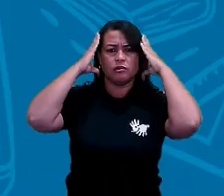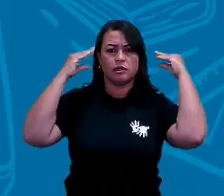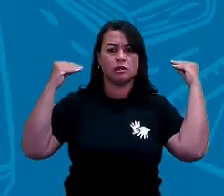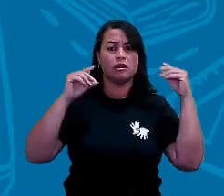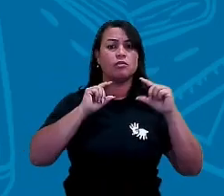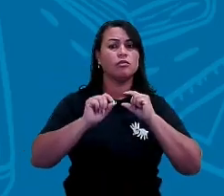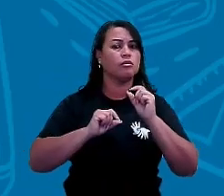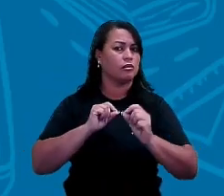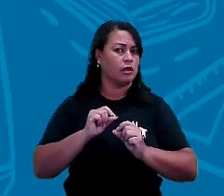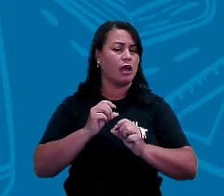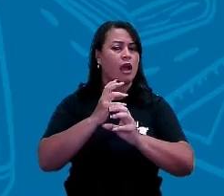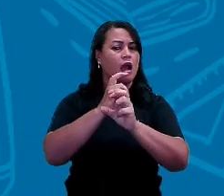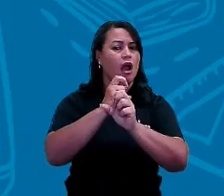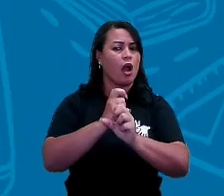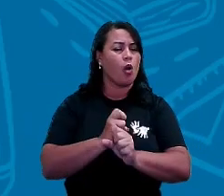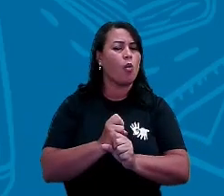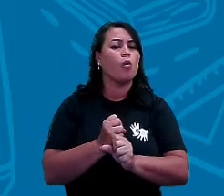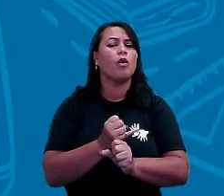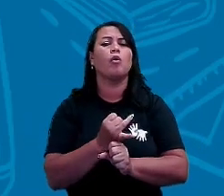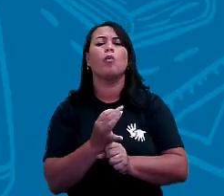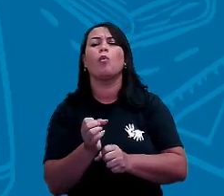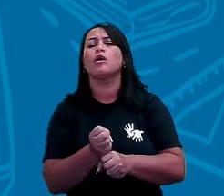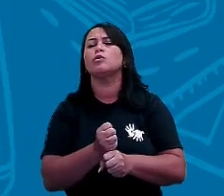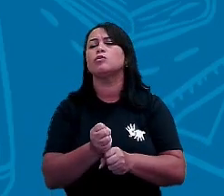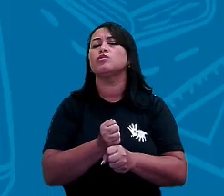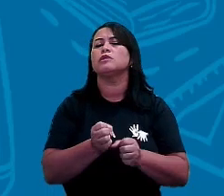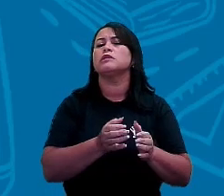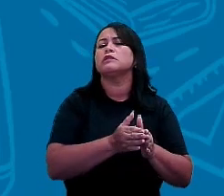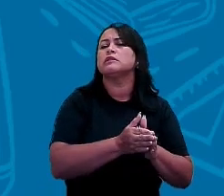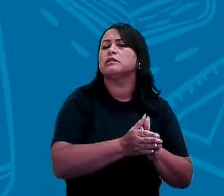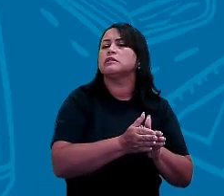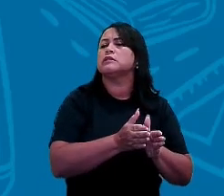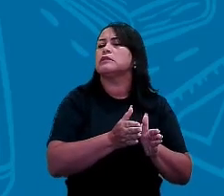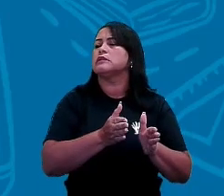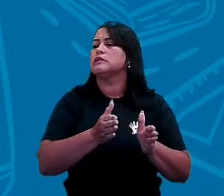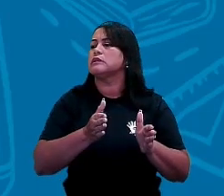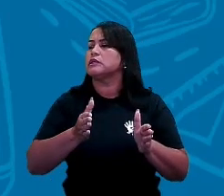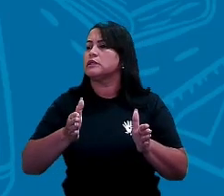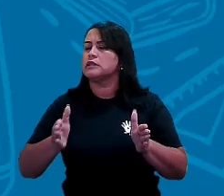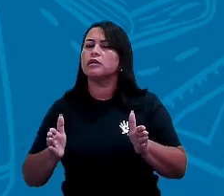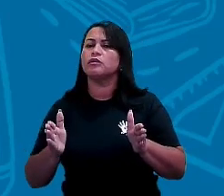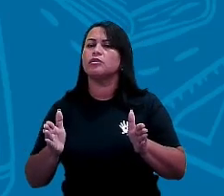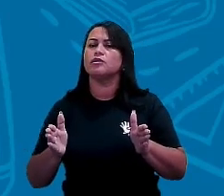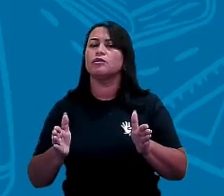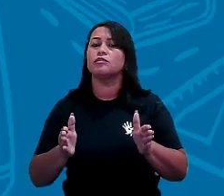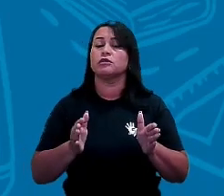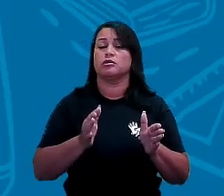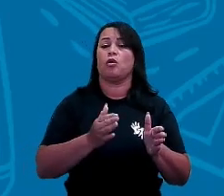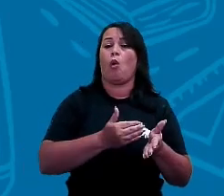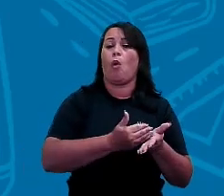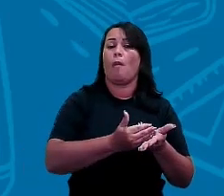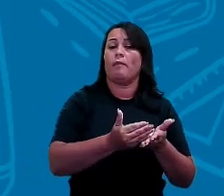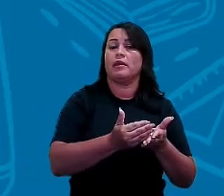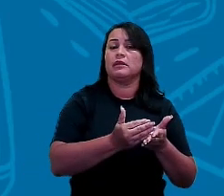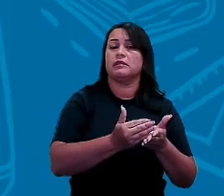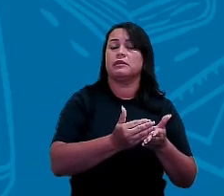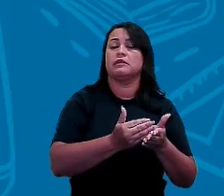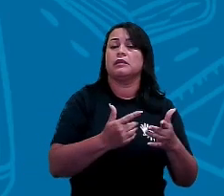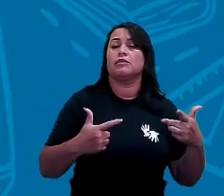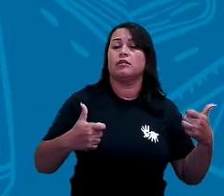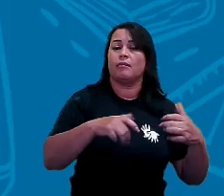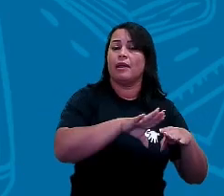holandeses, calcule quanto tempo se passou da Batalha do Monte das Tabocas até as expulsões